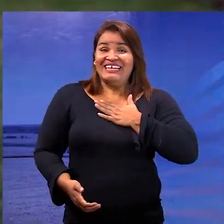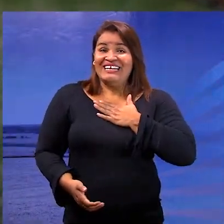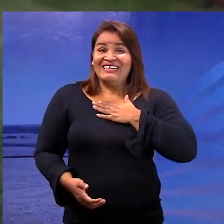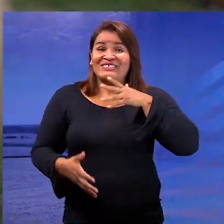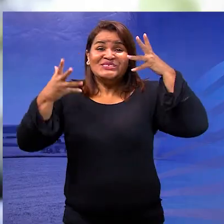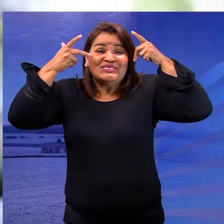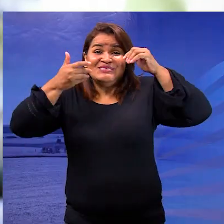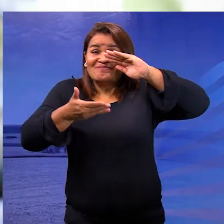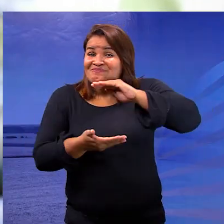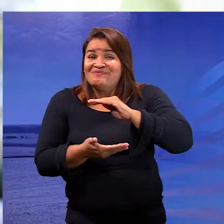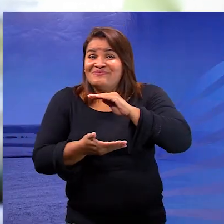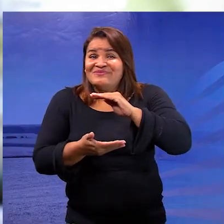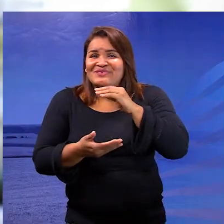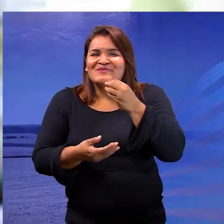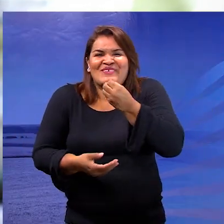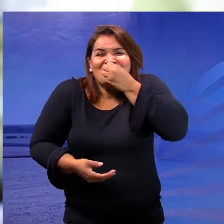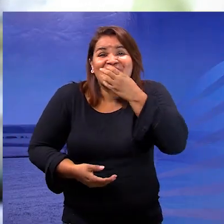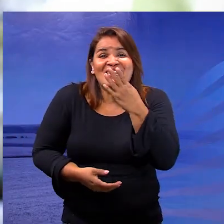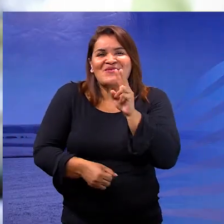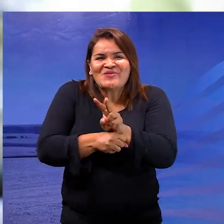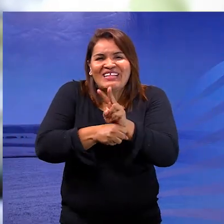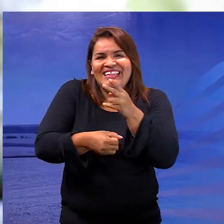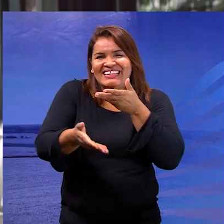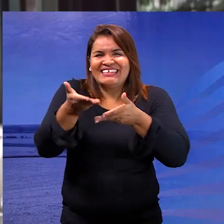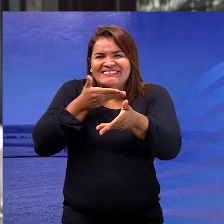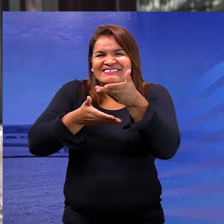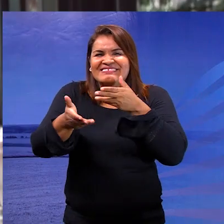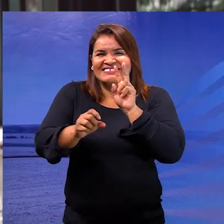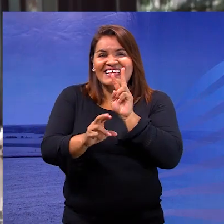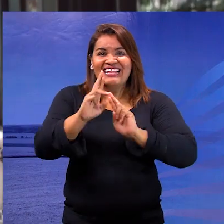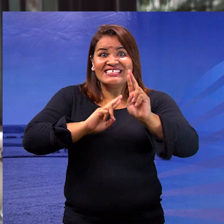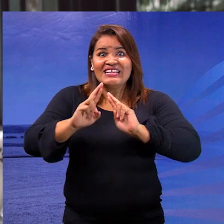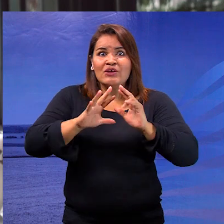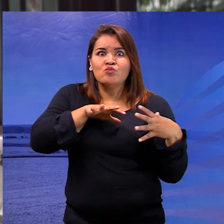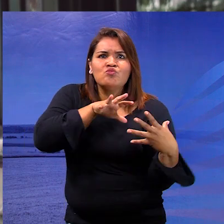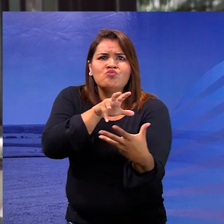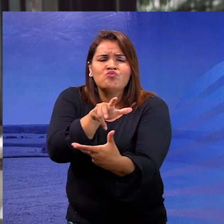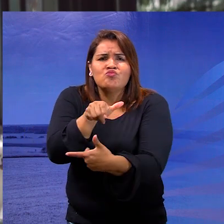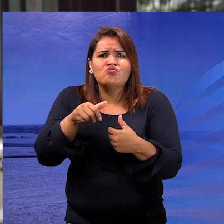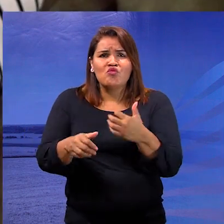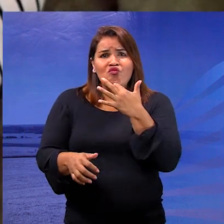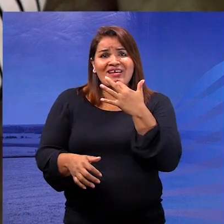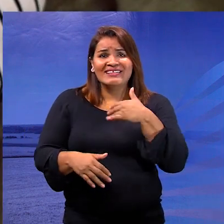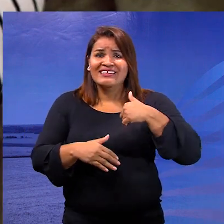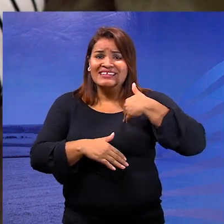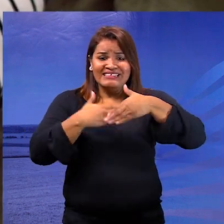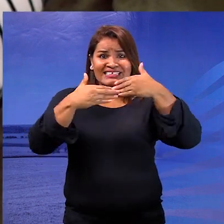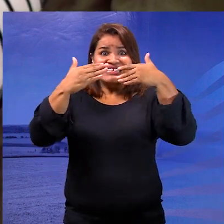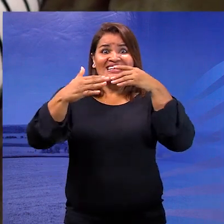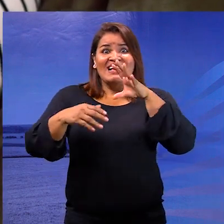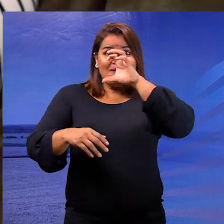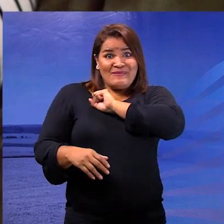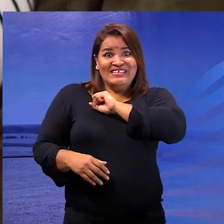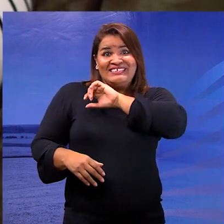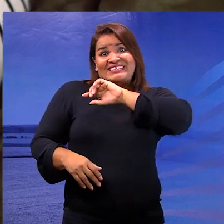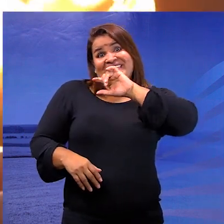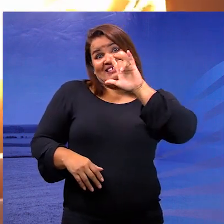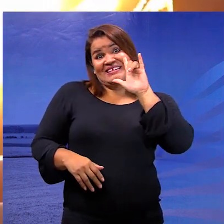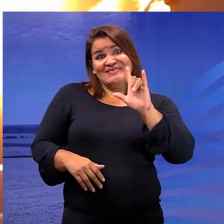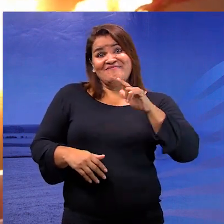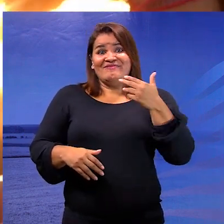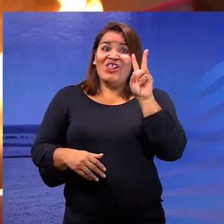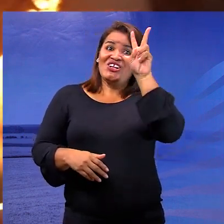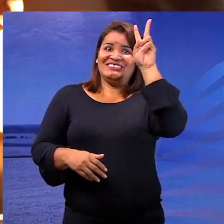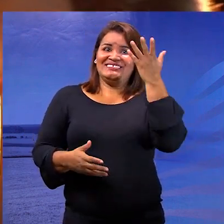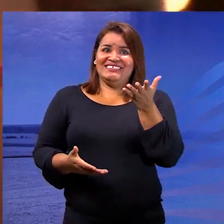Ah, os pets. Como faz bem cuidar dessa relação que o mundo todo cada vez mais aprende a amar e dar valor.